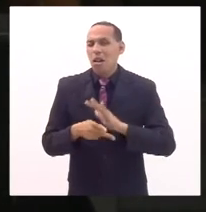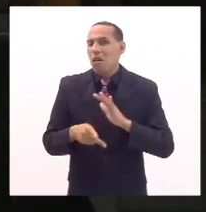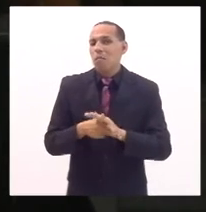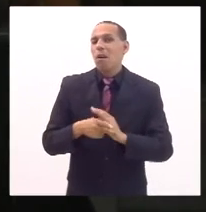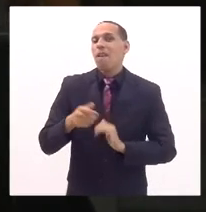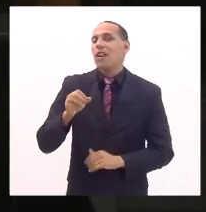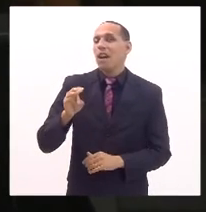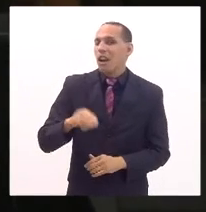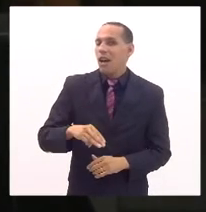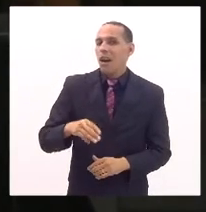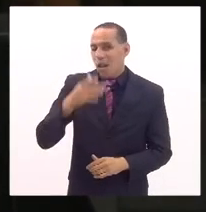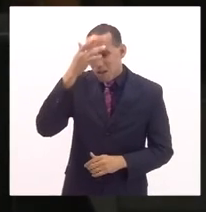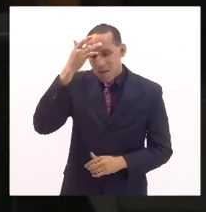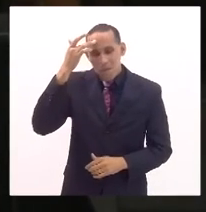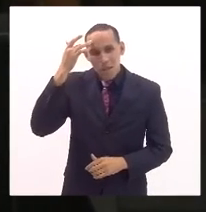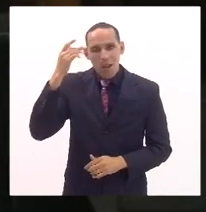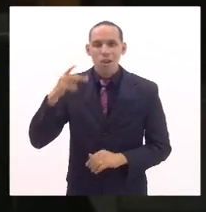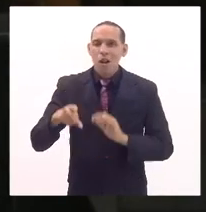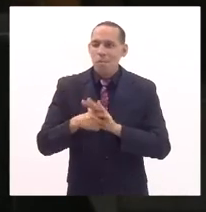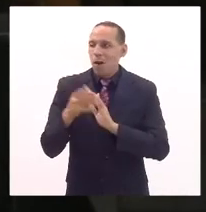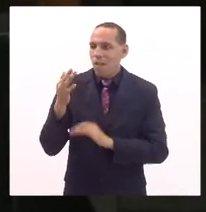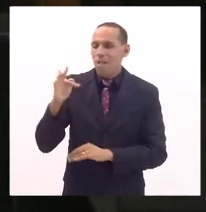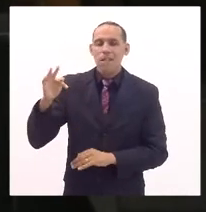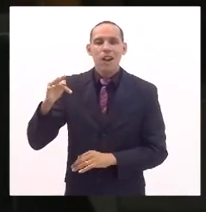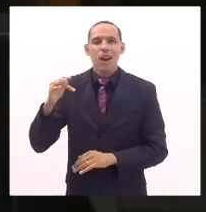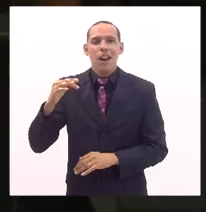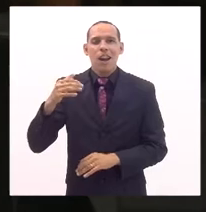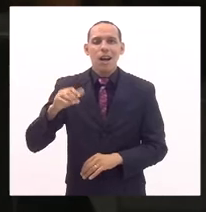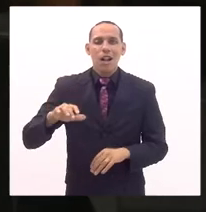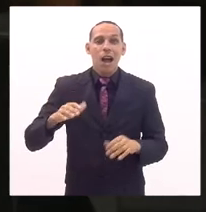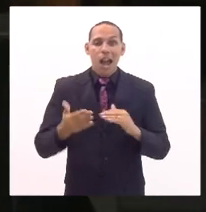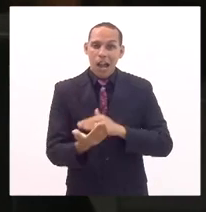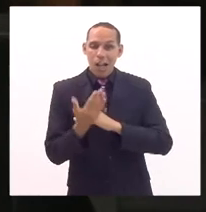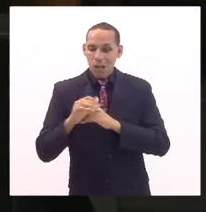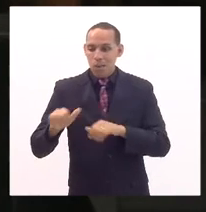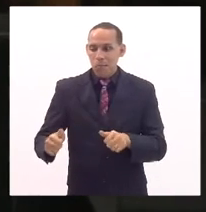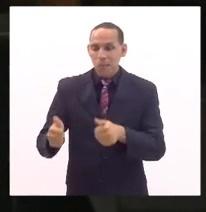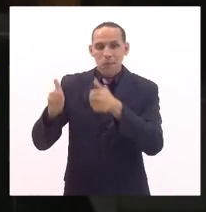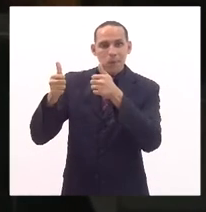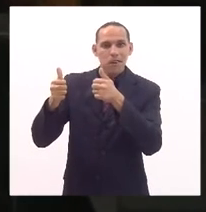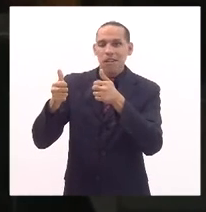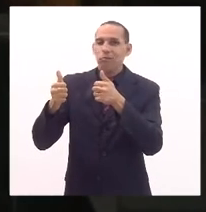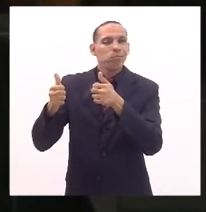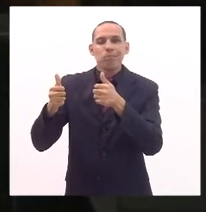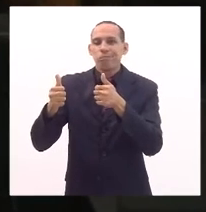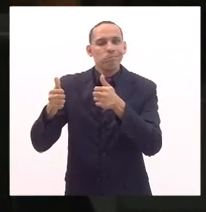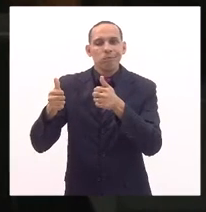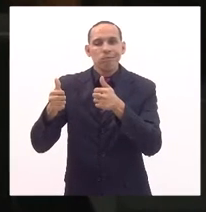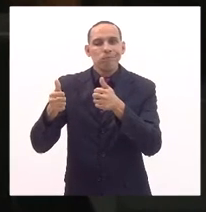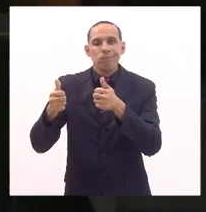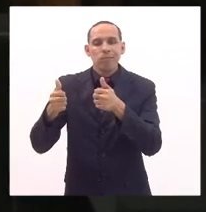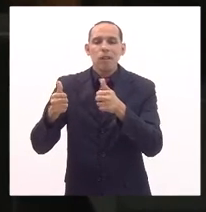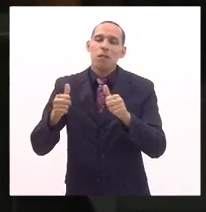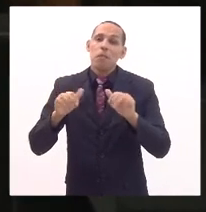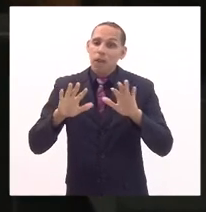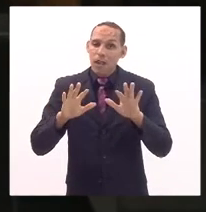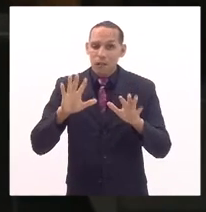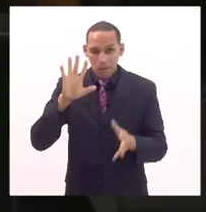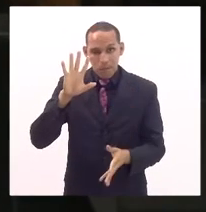importante que devia estar nos puxando para cima que é união e para concluir